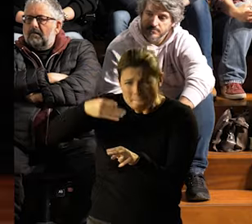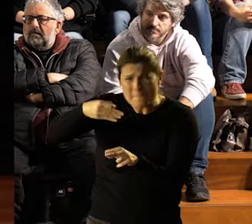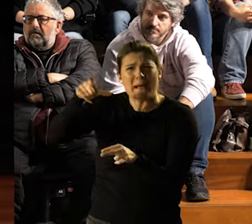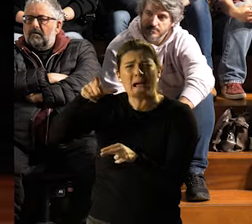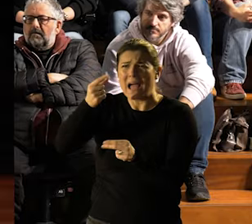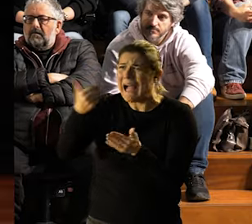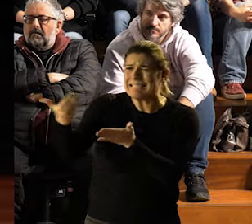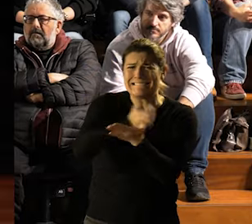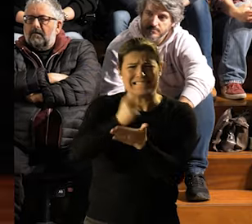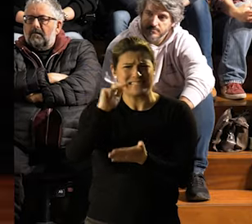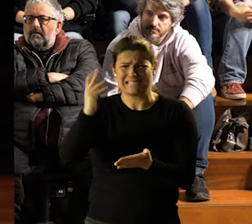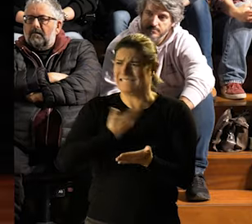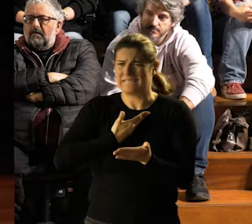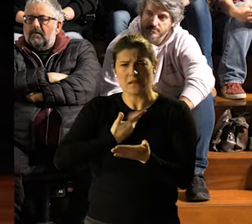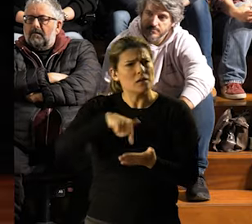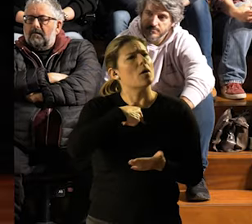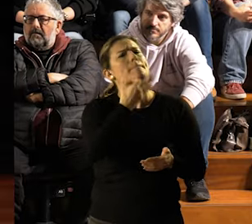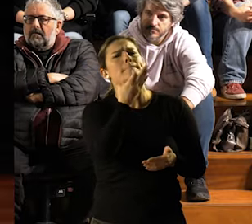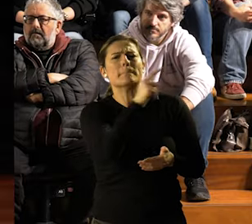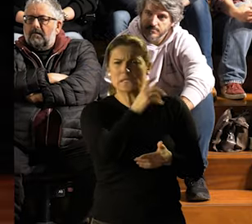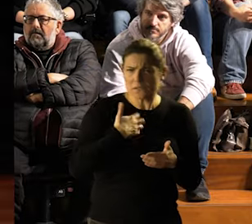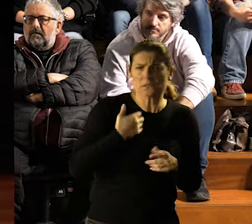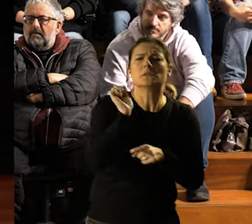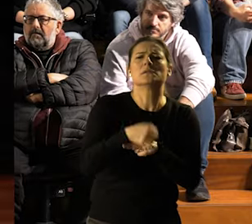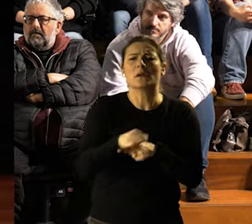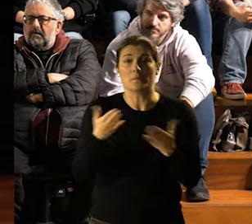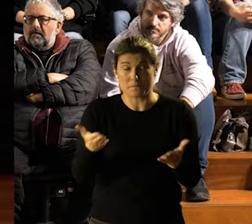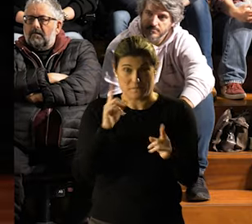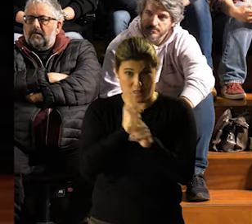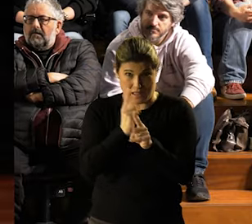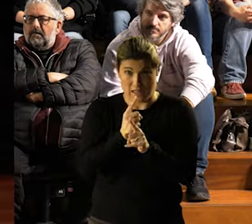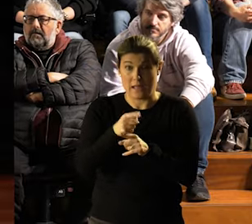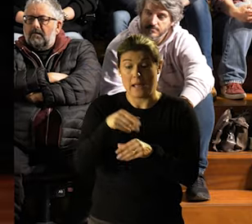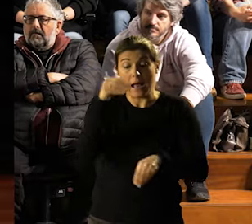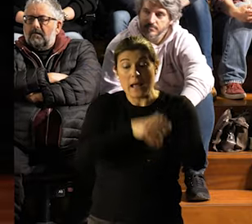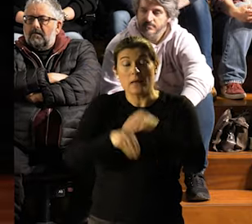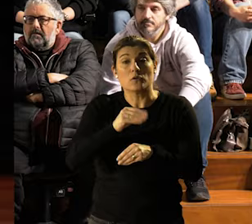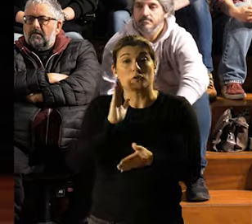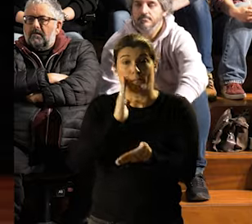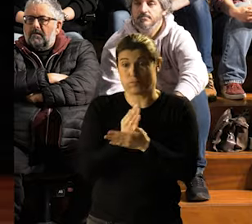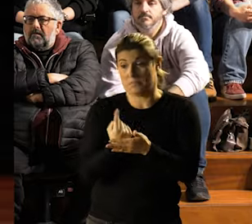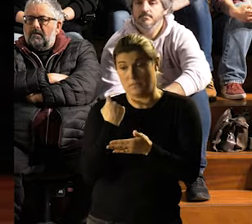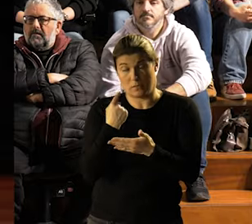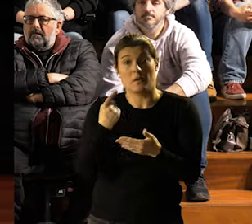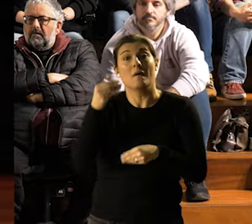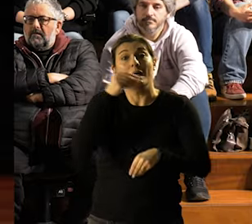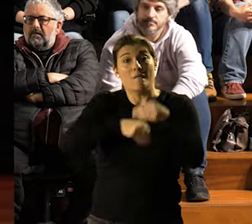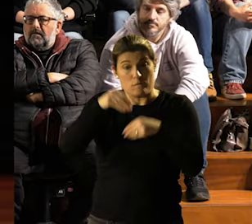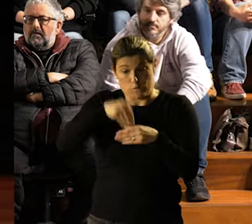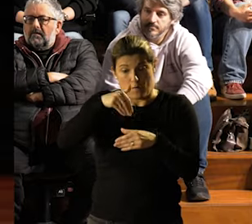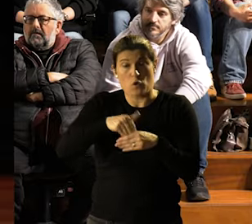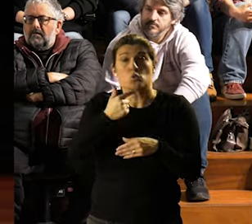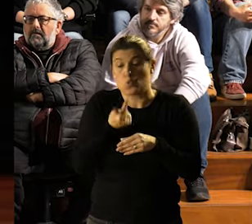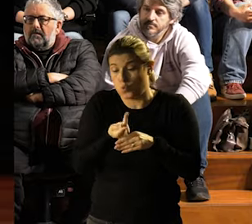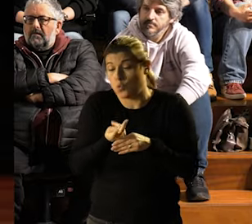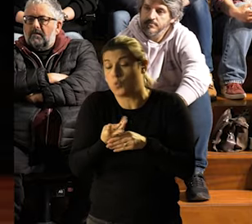não deveríamos estar chateados com o partido socialista é que se na Noite das últimas eleições houve muito voto útil